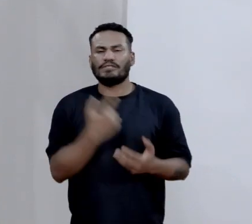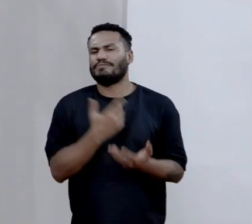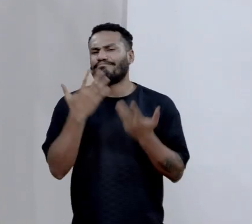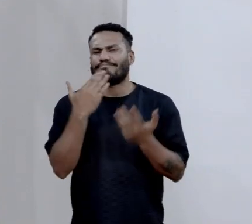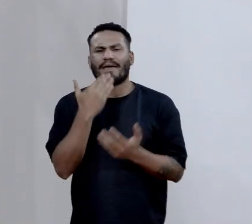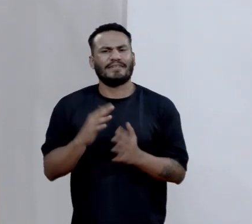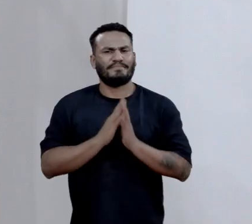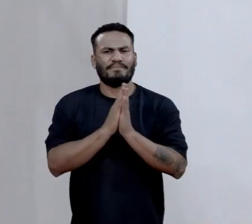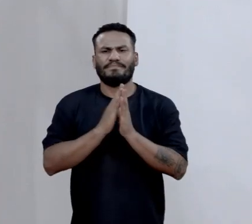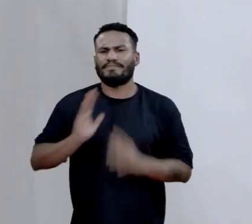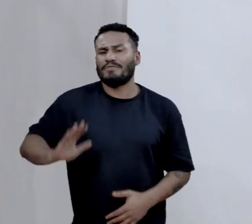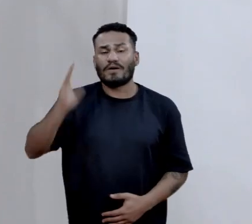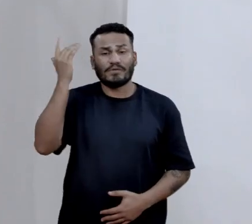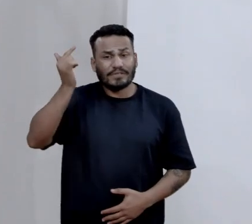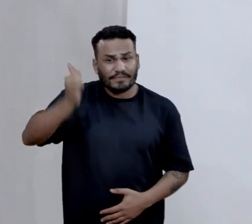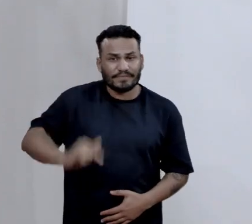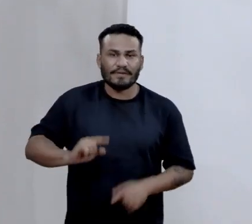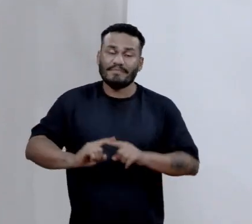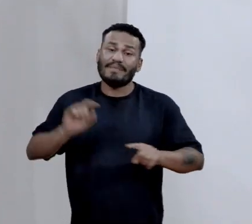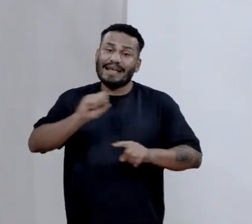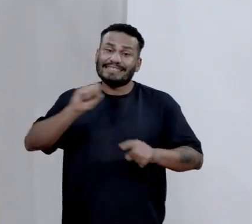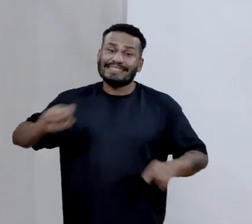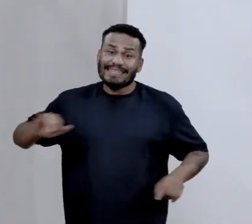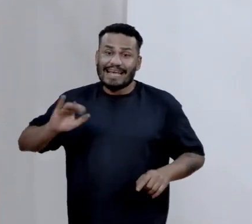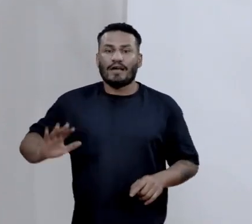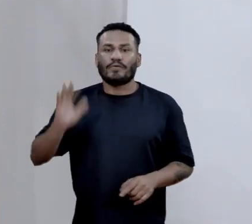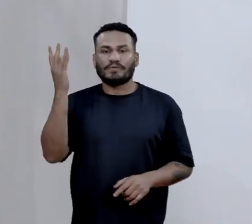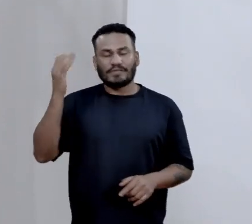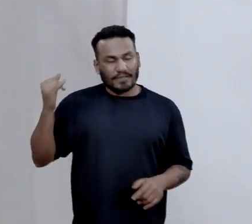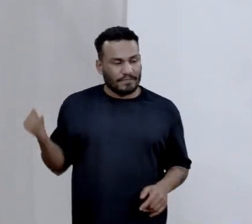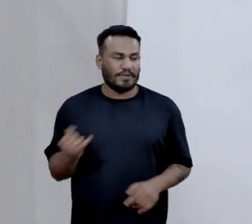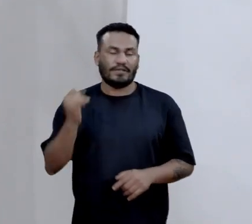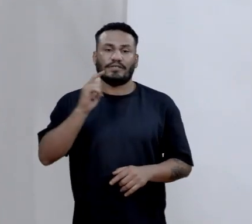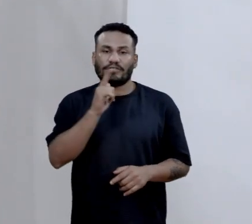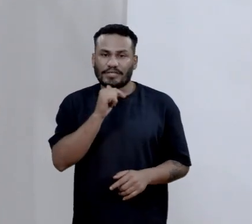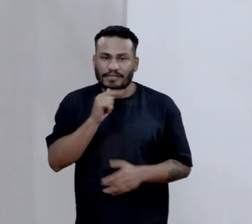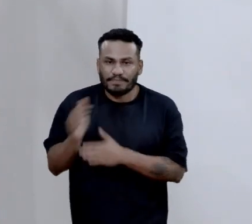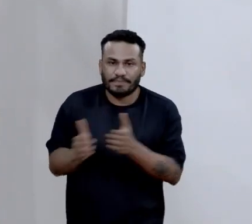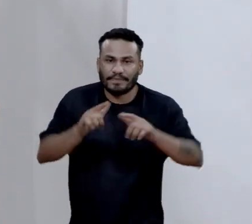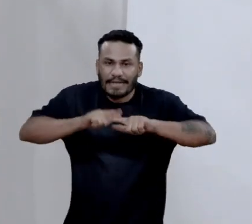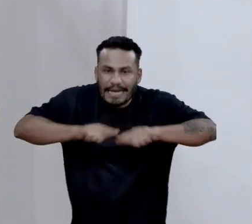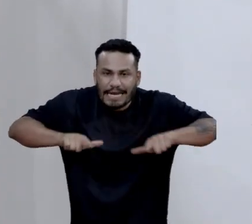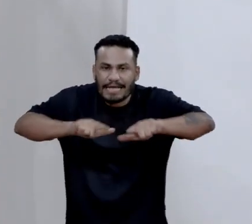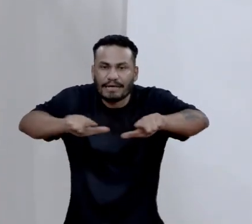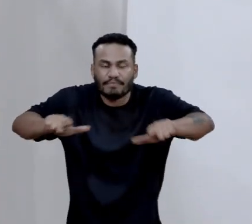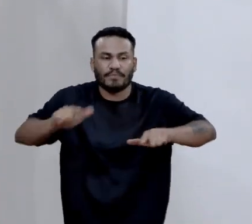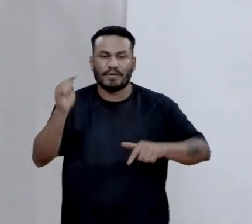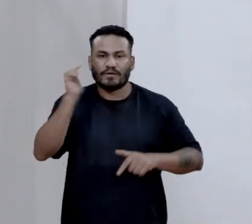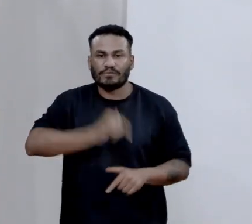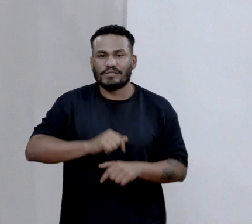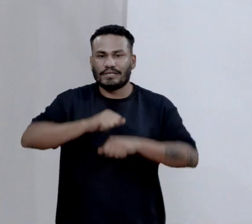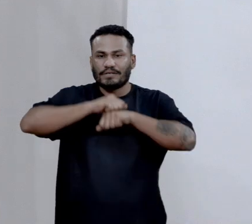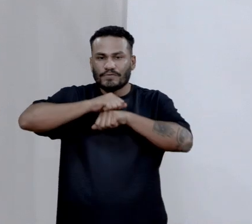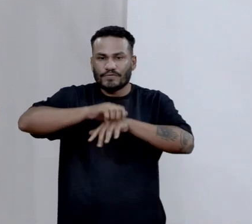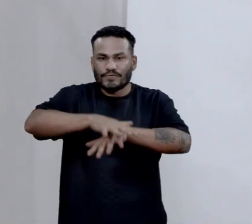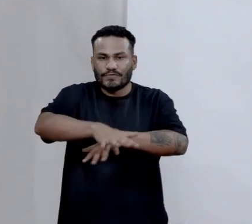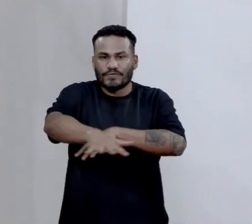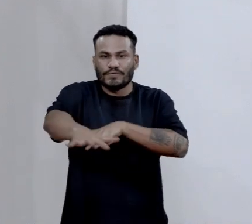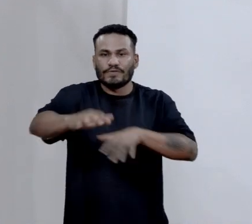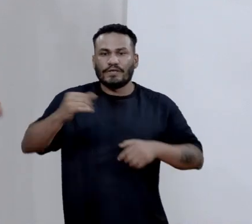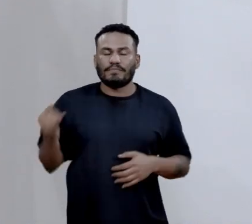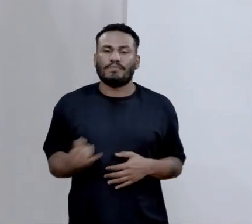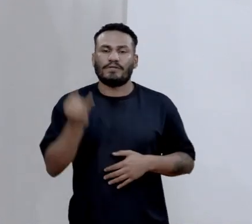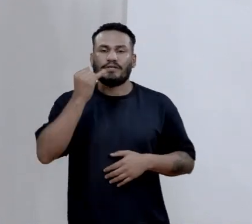não aconteça, mas acontecendo é importante, né, que os ribeirões estejam limpos para dar essa fluidez